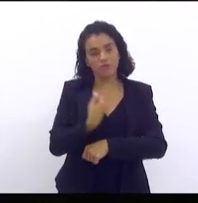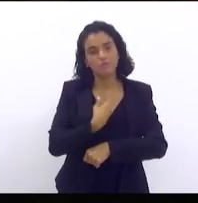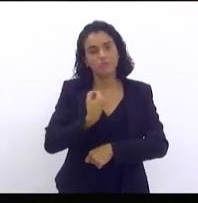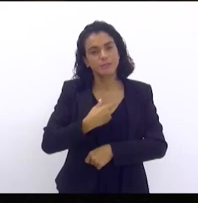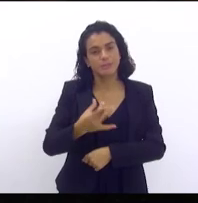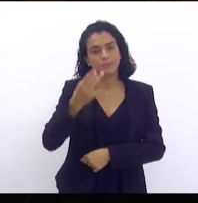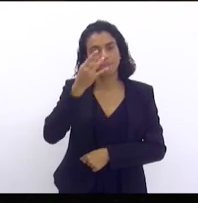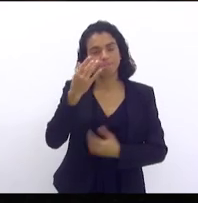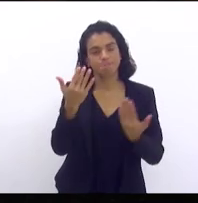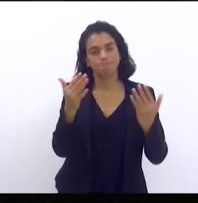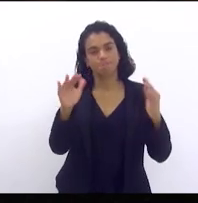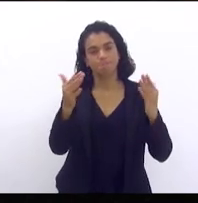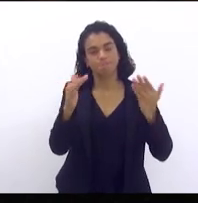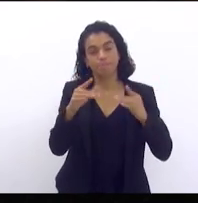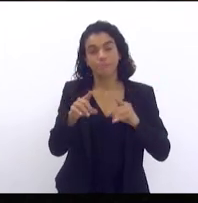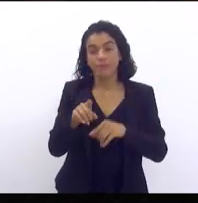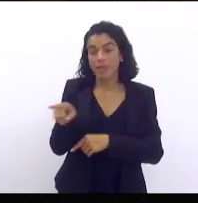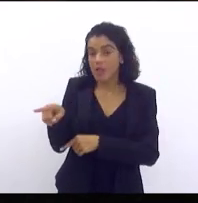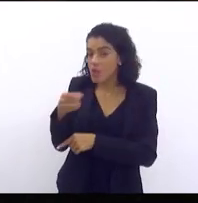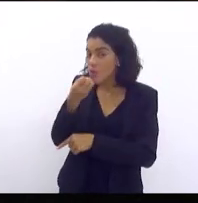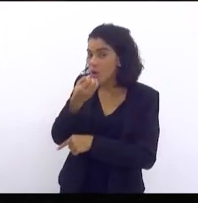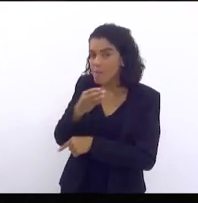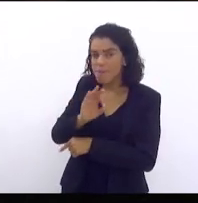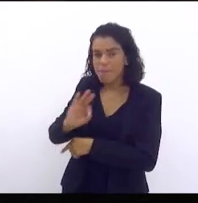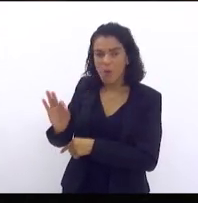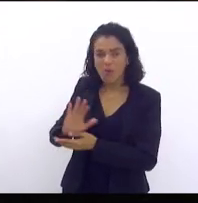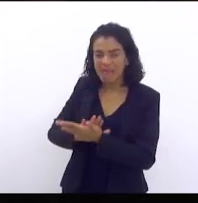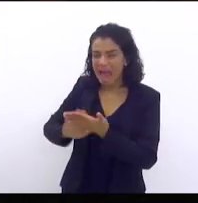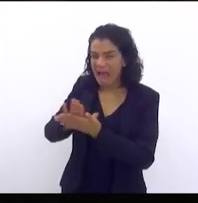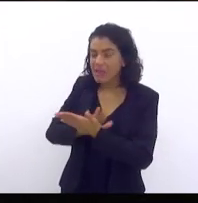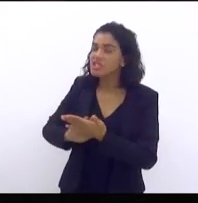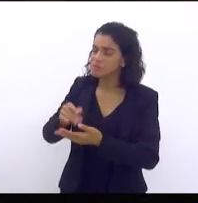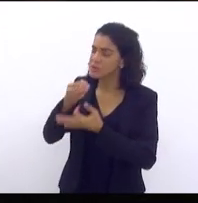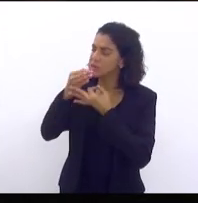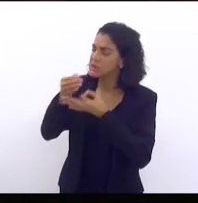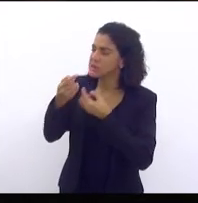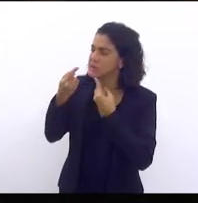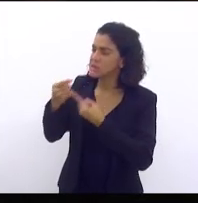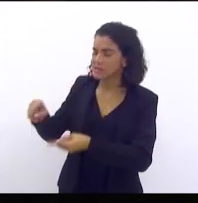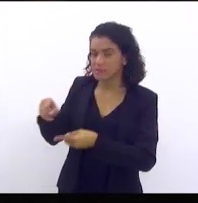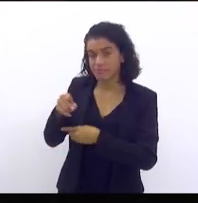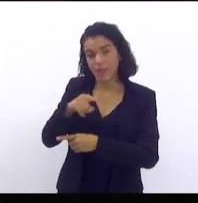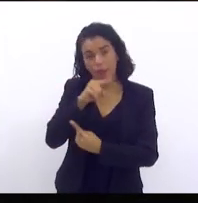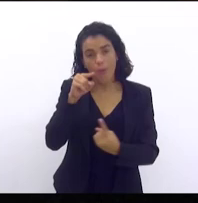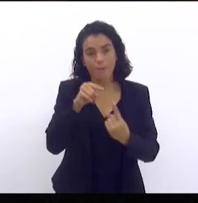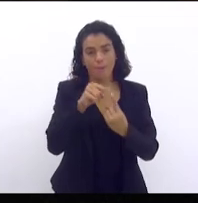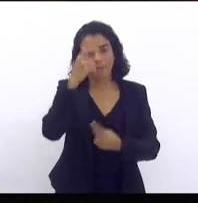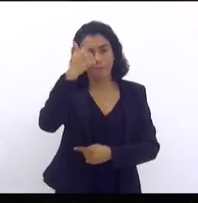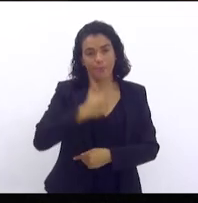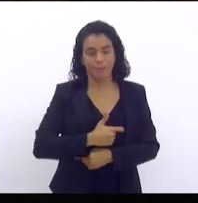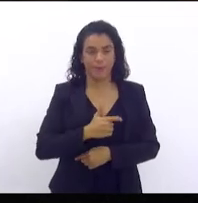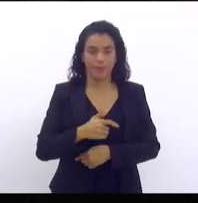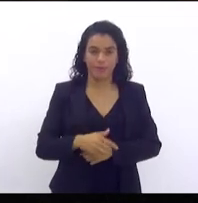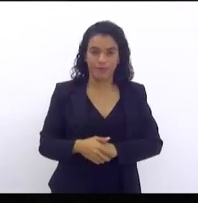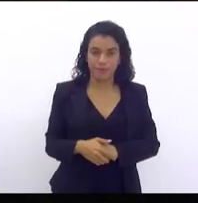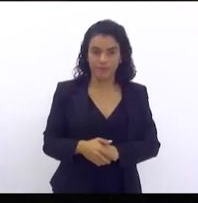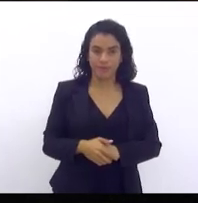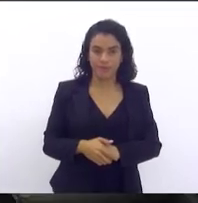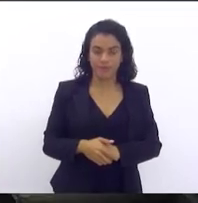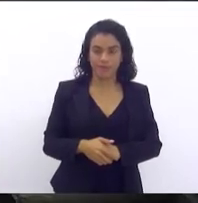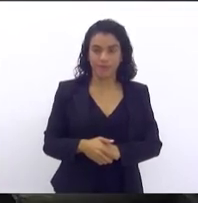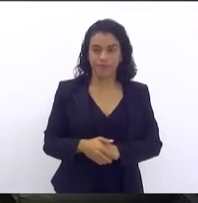prestigiar, e aquilo que não for bom, nós temos que criticar. Essa é a função do Parlamento. Muito obrigado, senhor